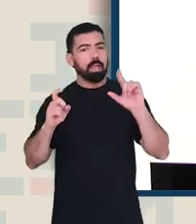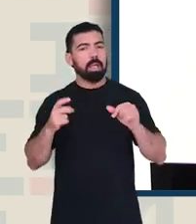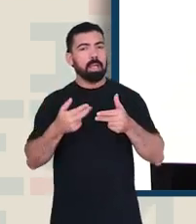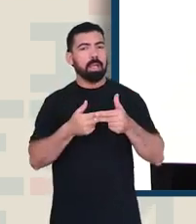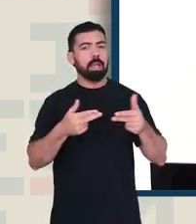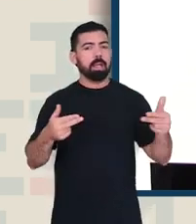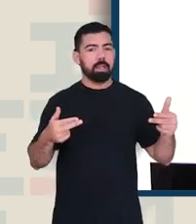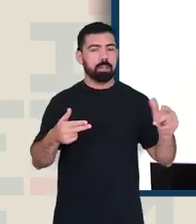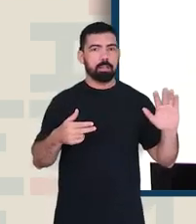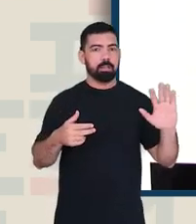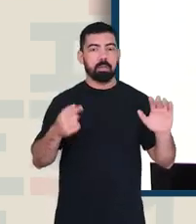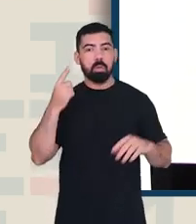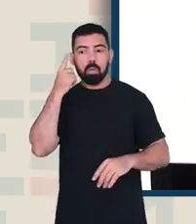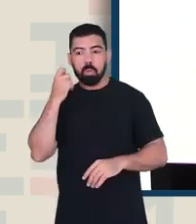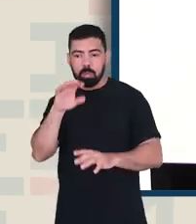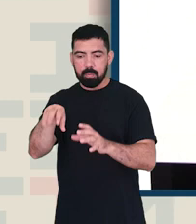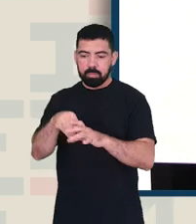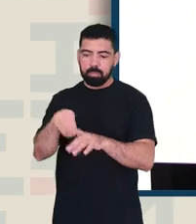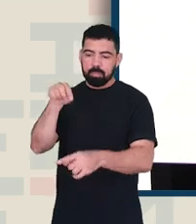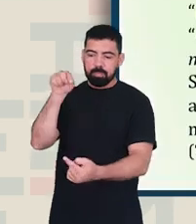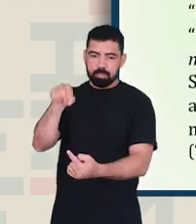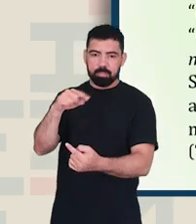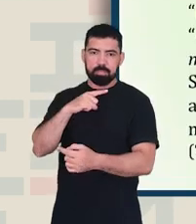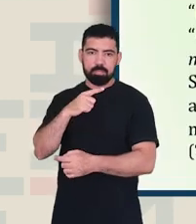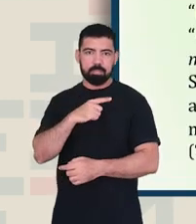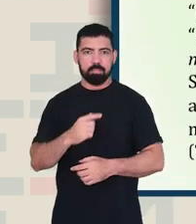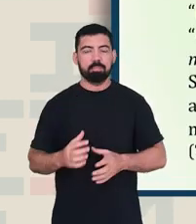coisa, mas o som em si mesmo.